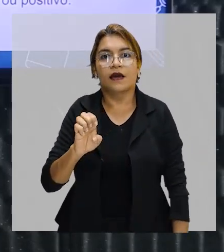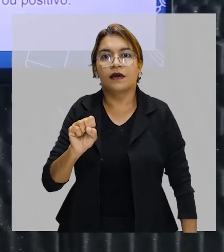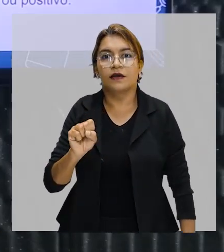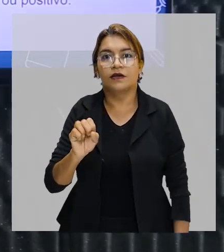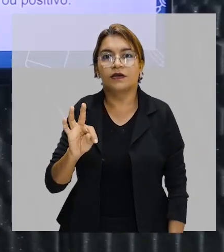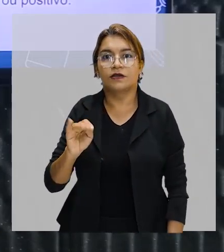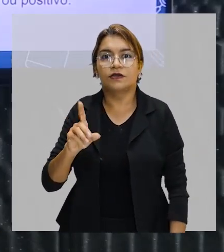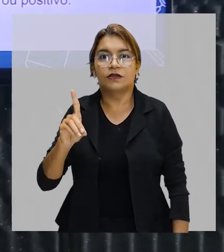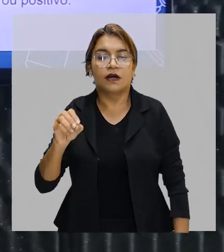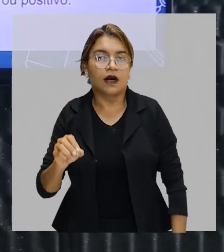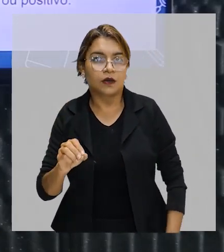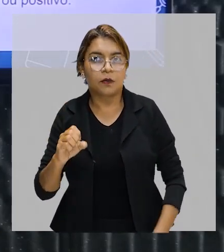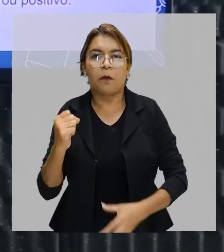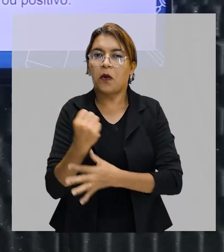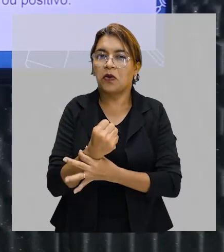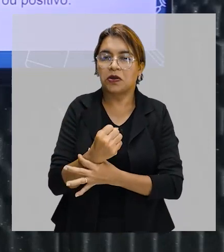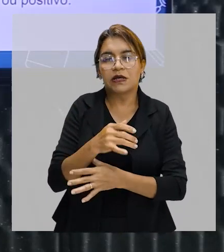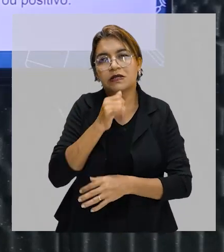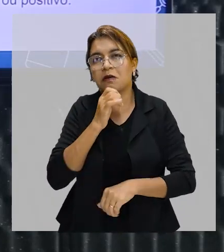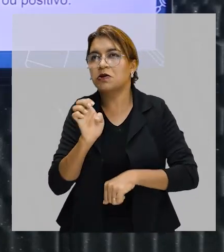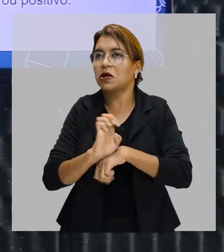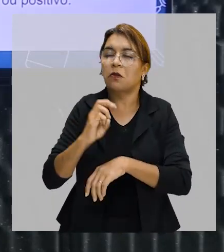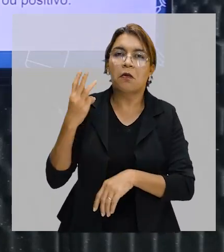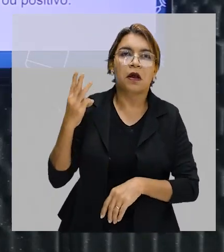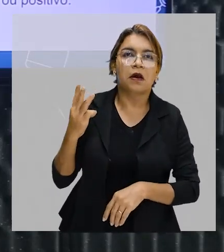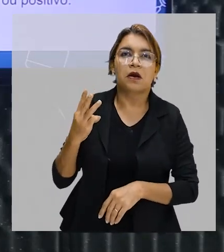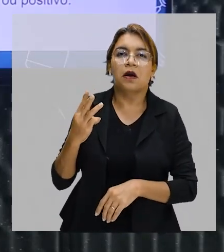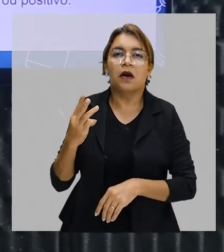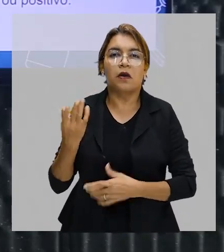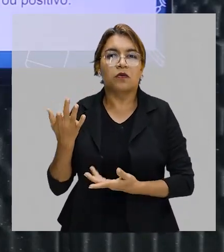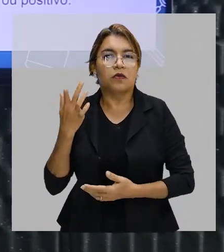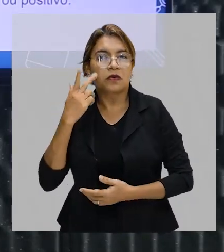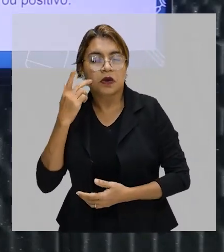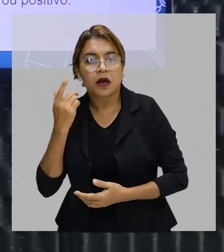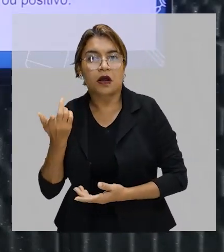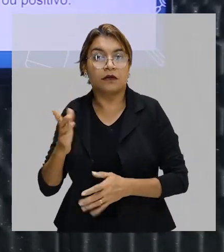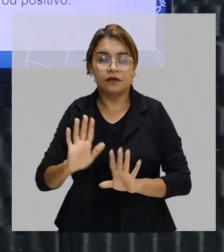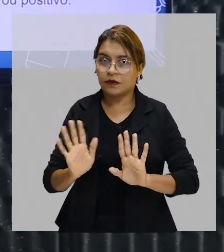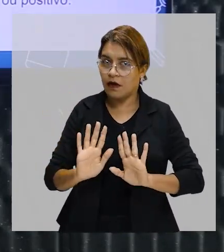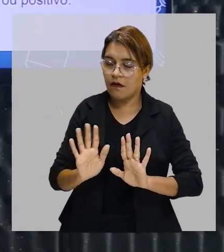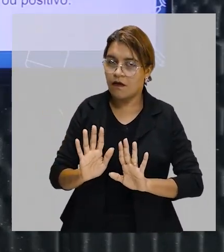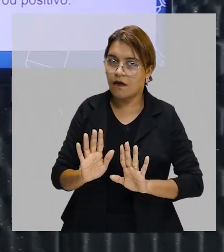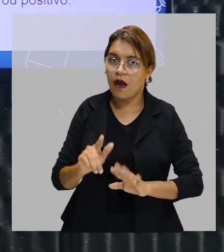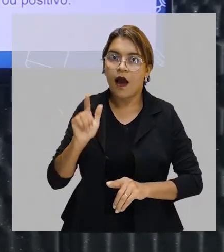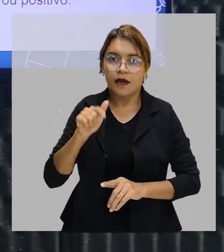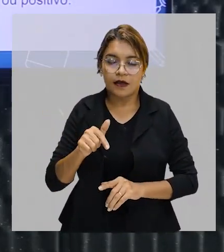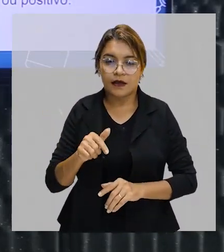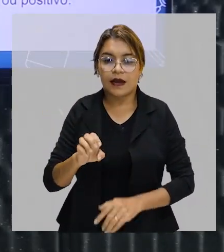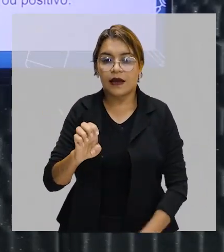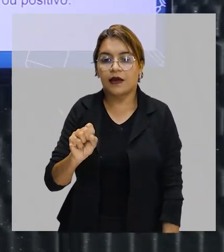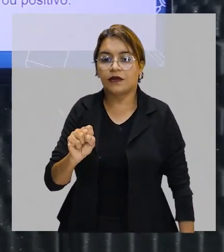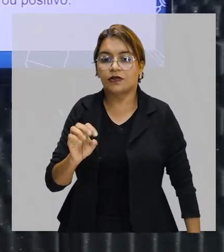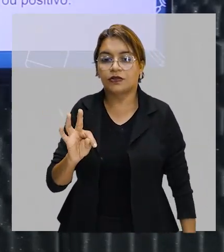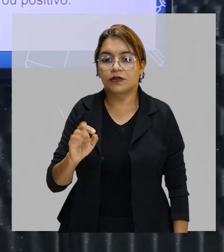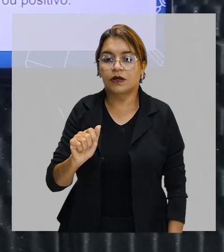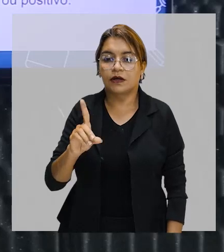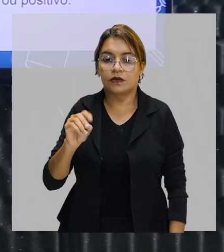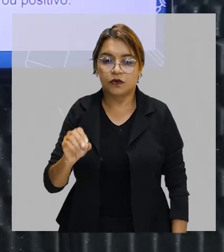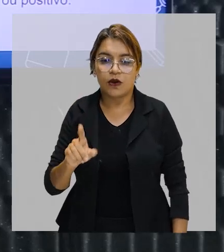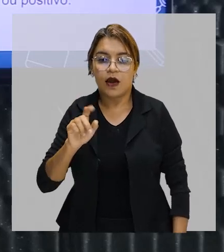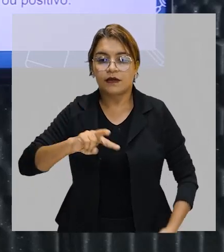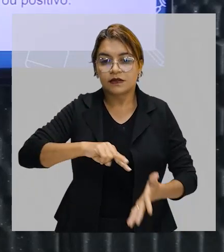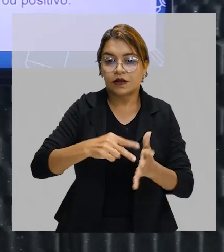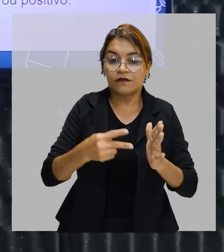unidade federativa, tipo Estado do Maranhão, do Ceará, da Paraíba, nada disso. Nesse caso aqui, Estado